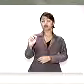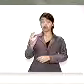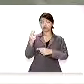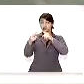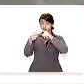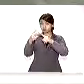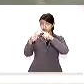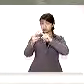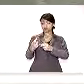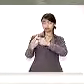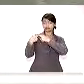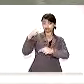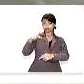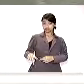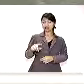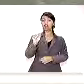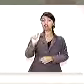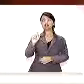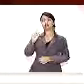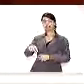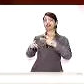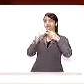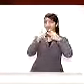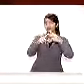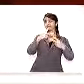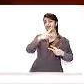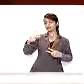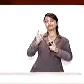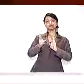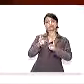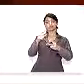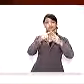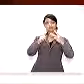nesse período são dois presidentes mesmo